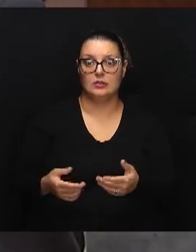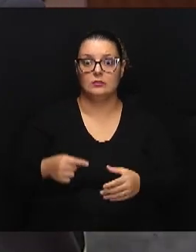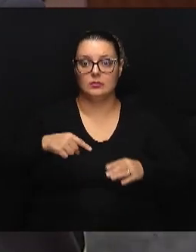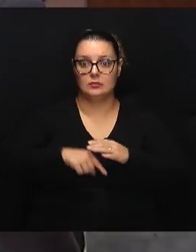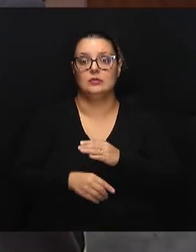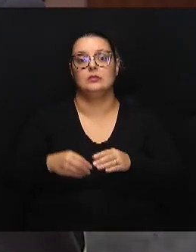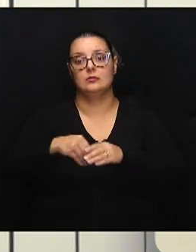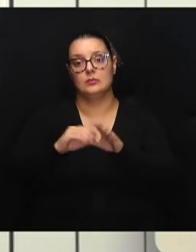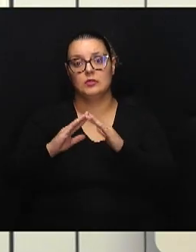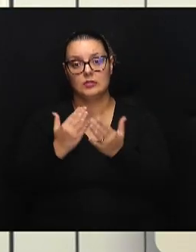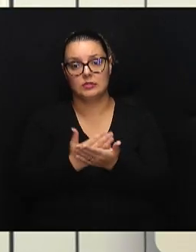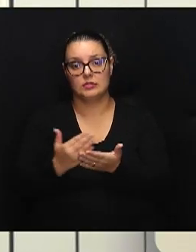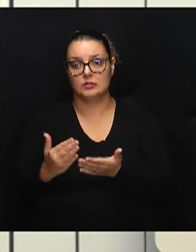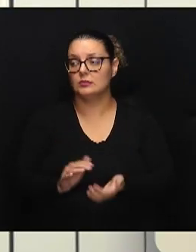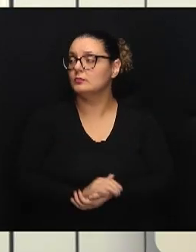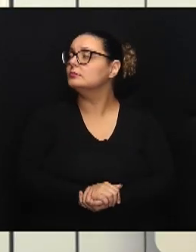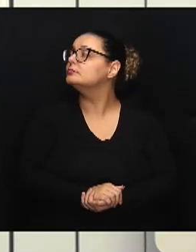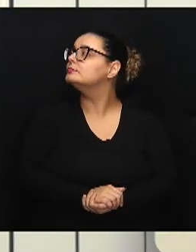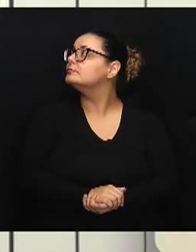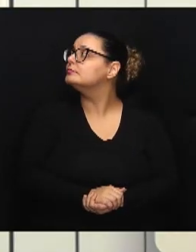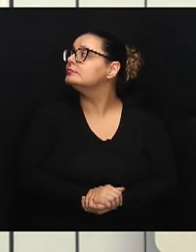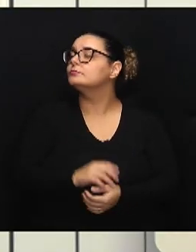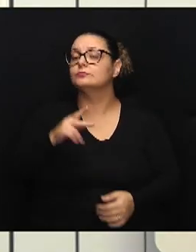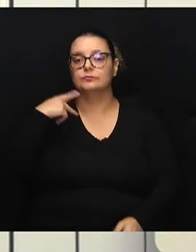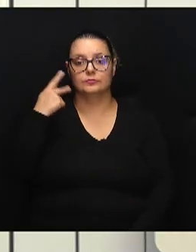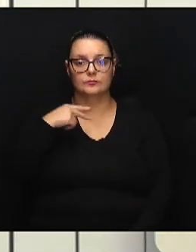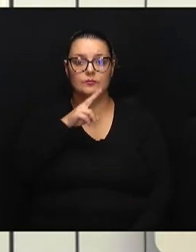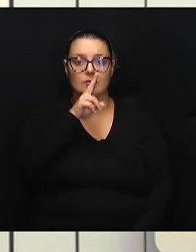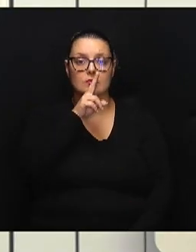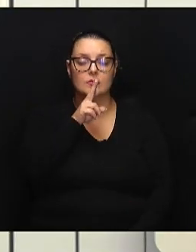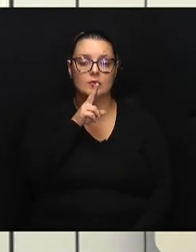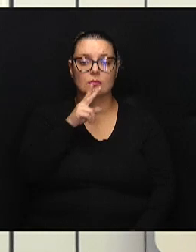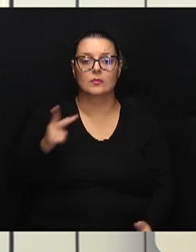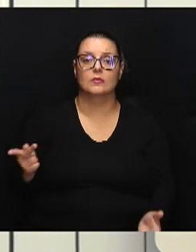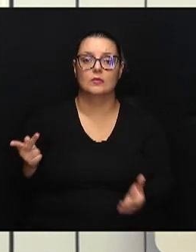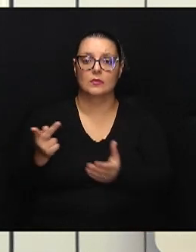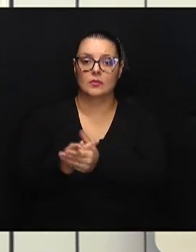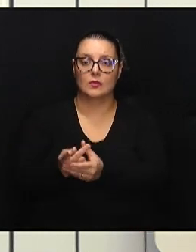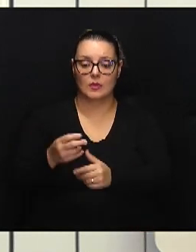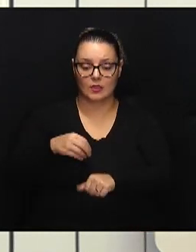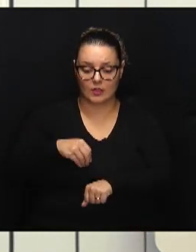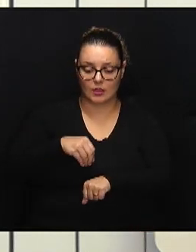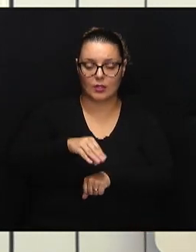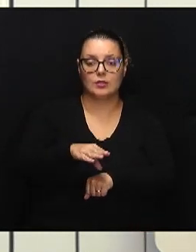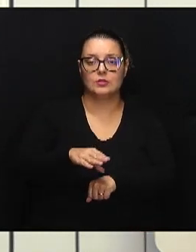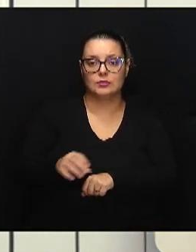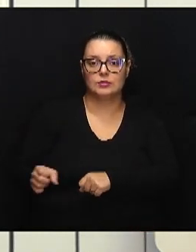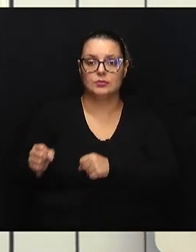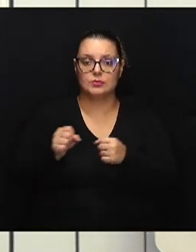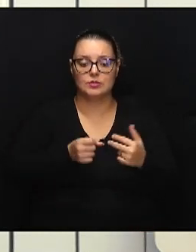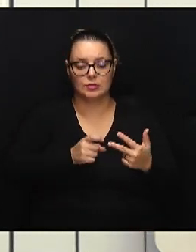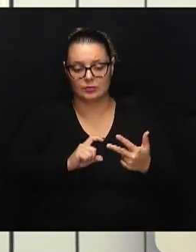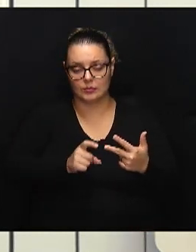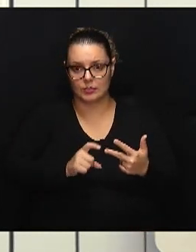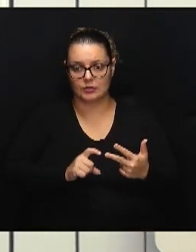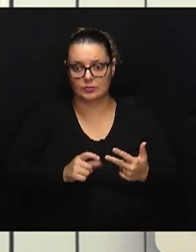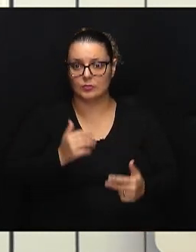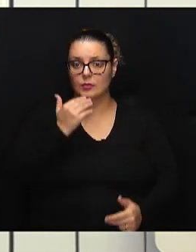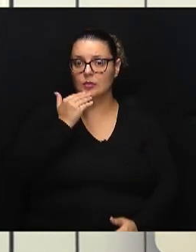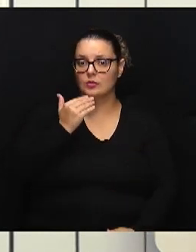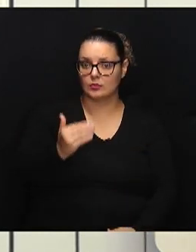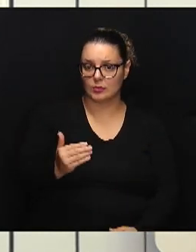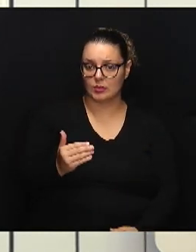escolas. O vereador Nelson Osseri protocola indicação ao Poder Executivo e